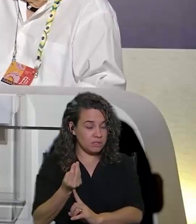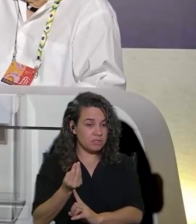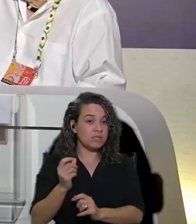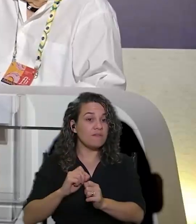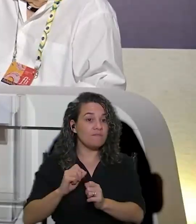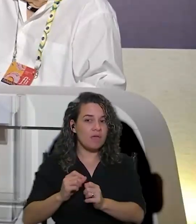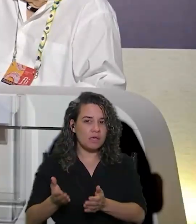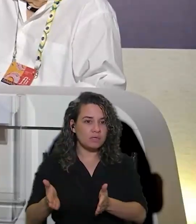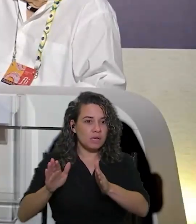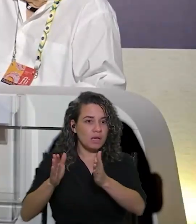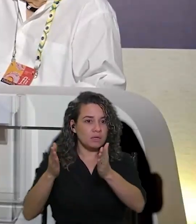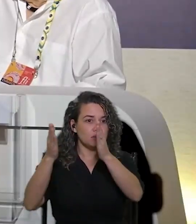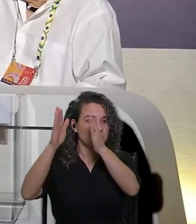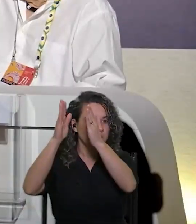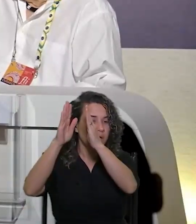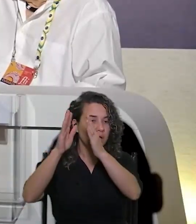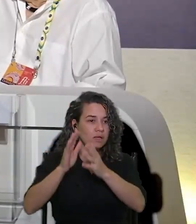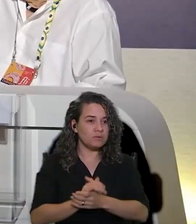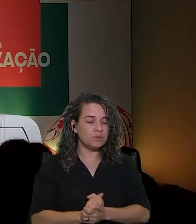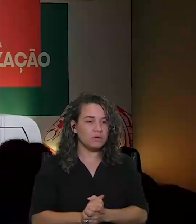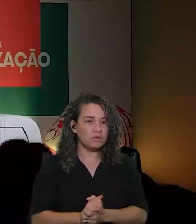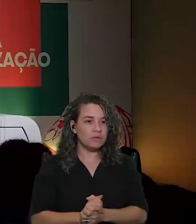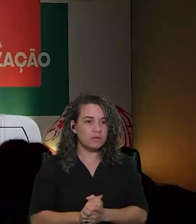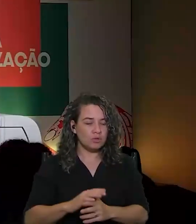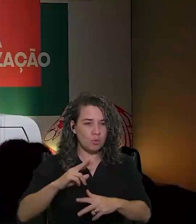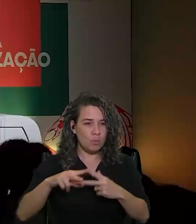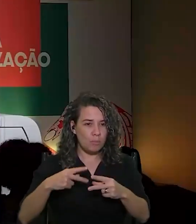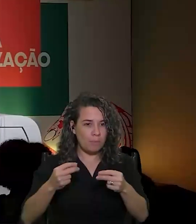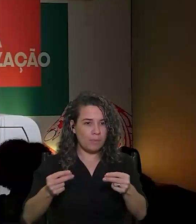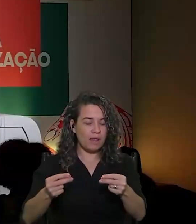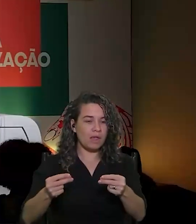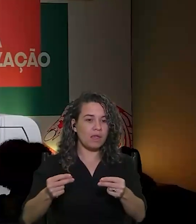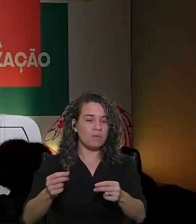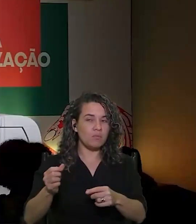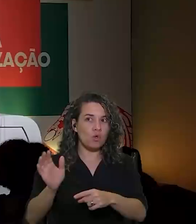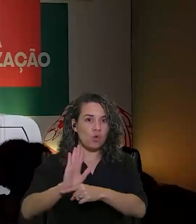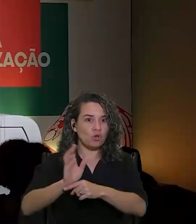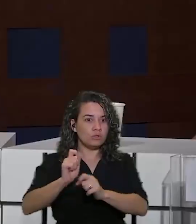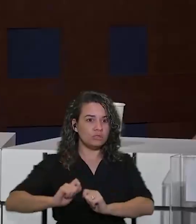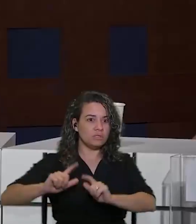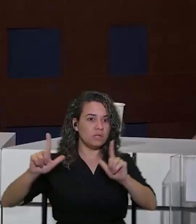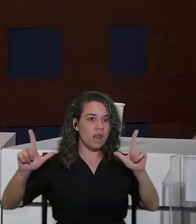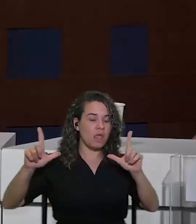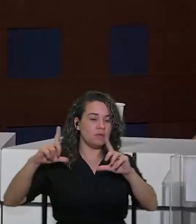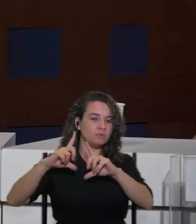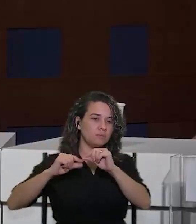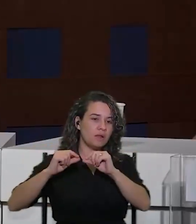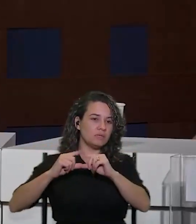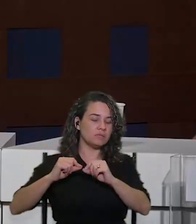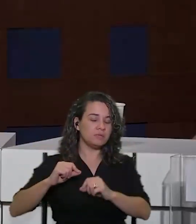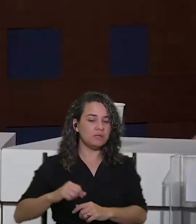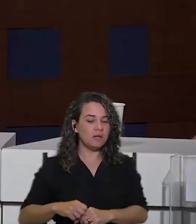o senhor que ele fez a estatueta do prêmio do Cine Brasília, né, do Festival de Cinema de Brasília, que é muito importante,